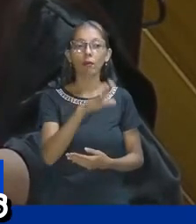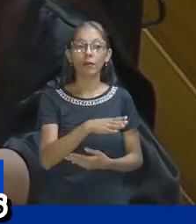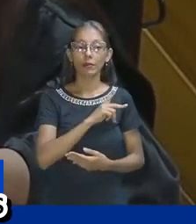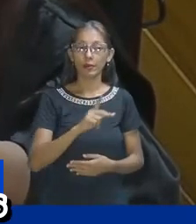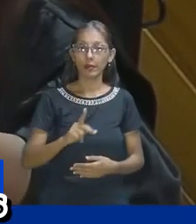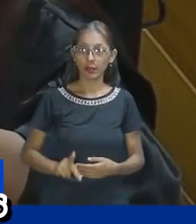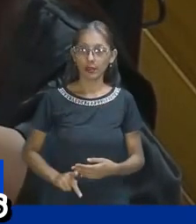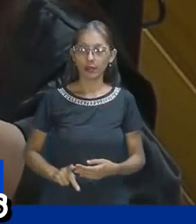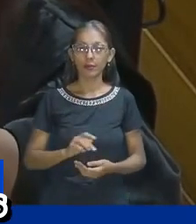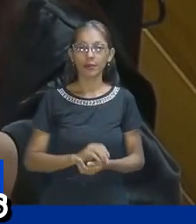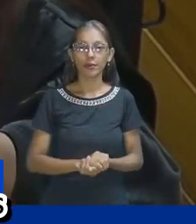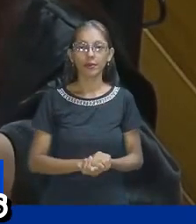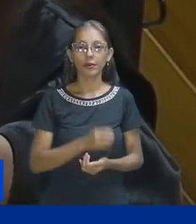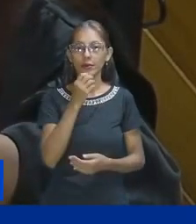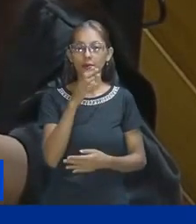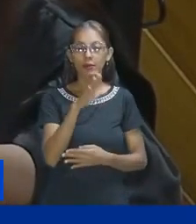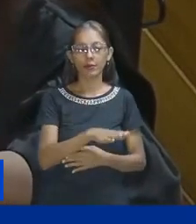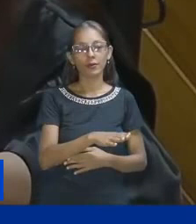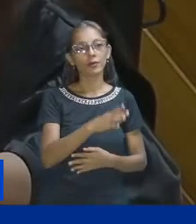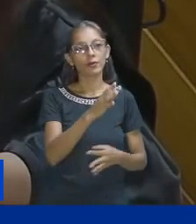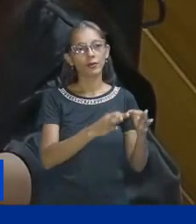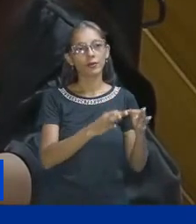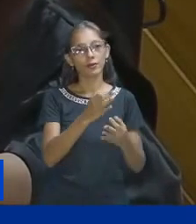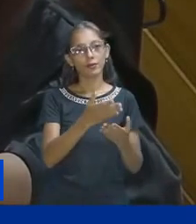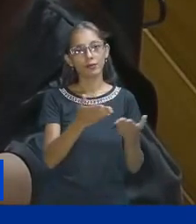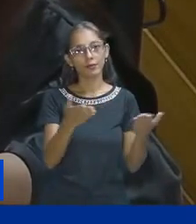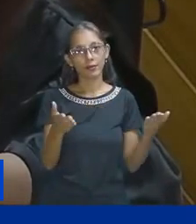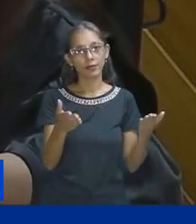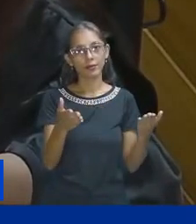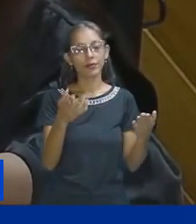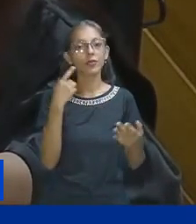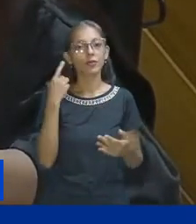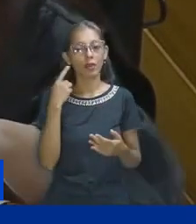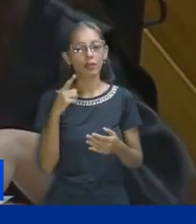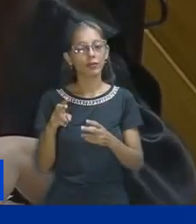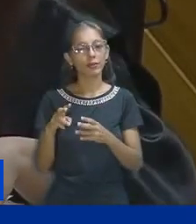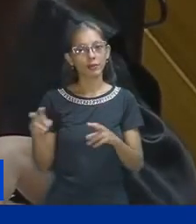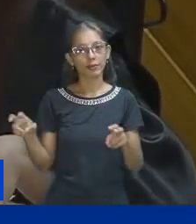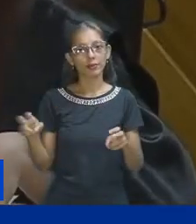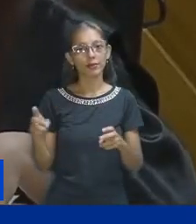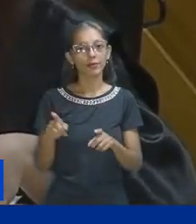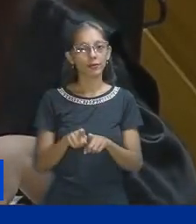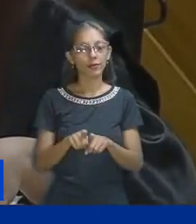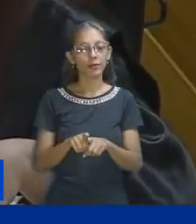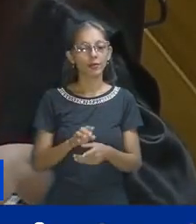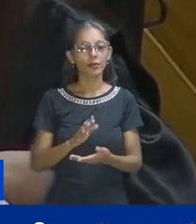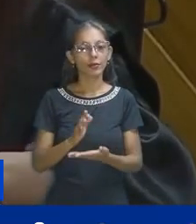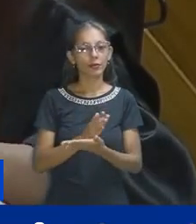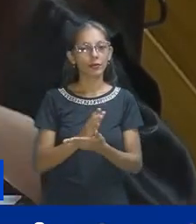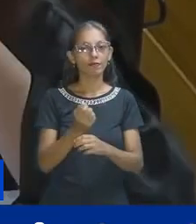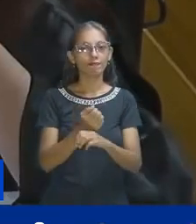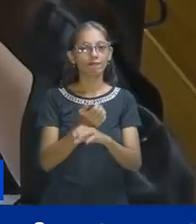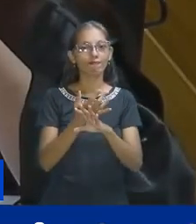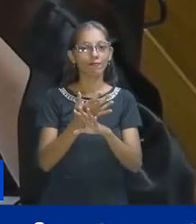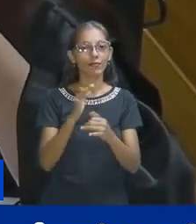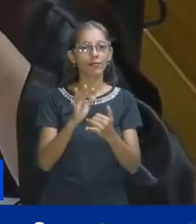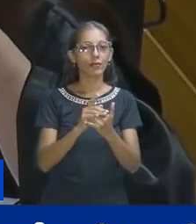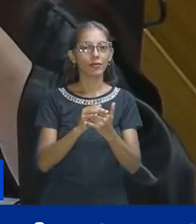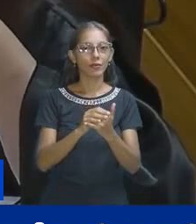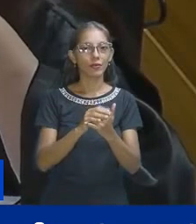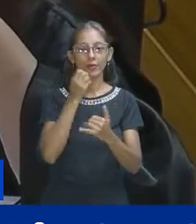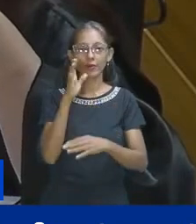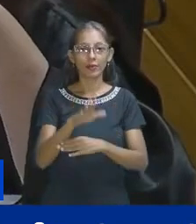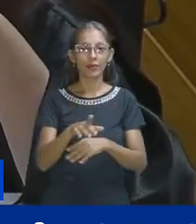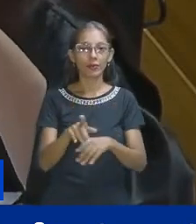advogados, presentes aqui no plenário. De frente para a tela de computador, a juíza membro Tina Luísa, de pele clara, cabelos